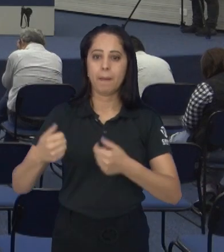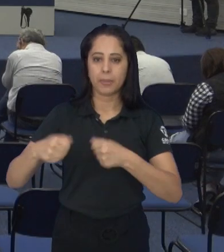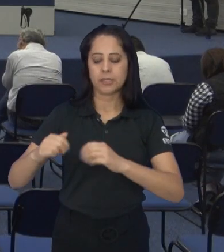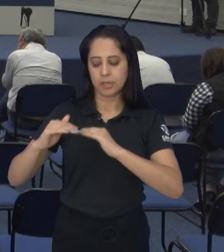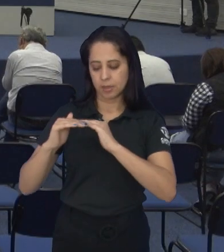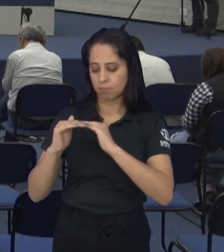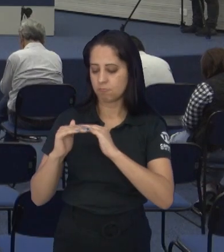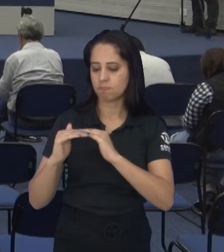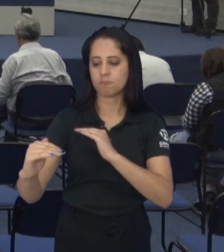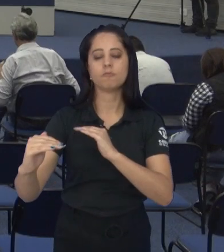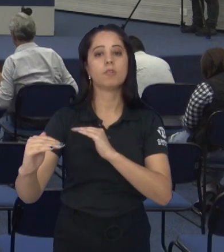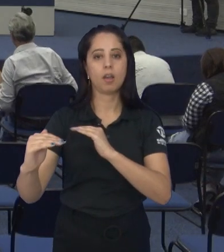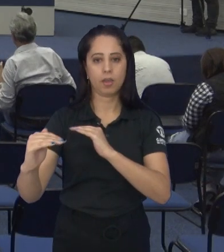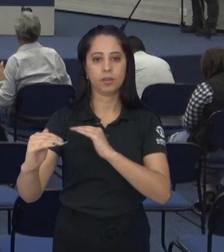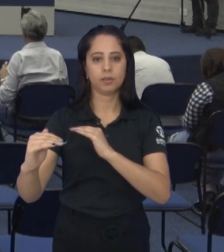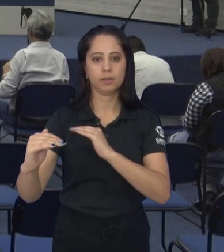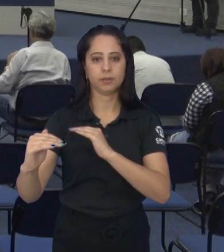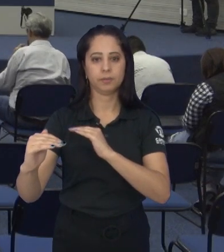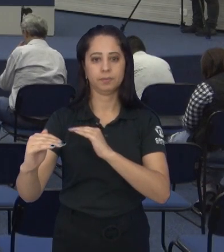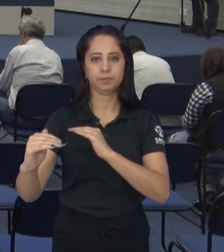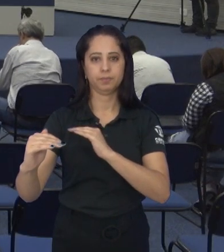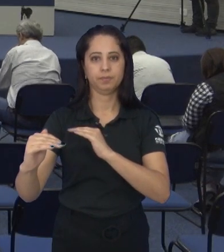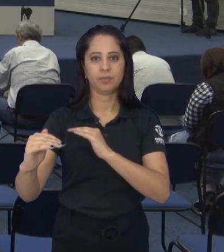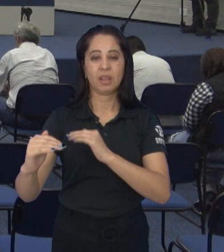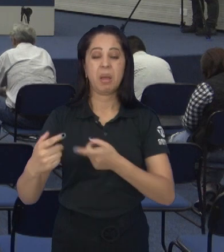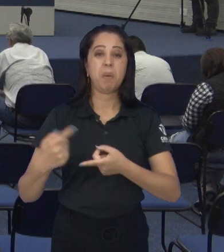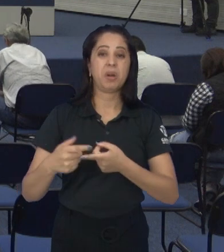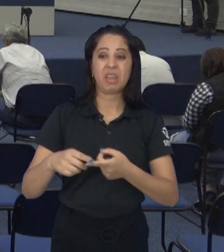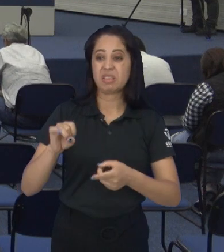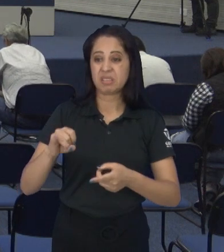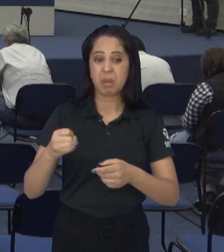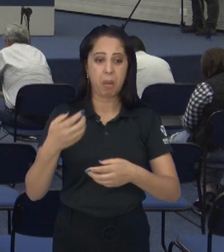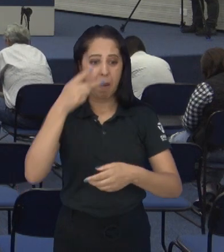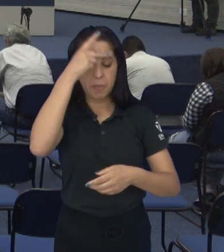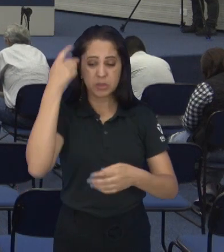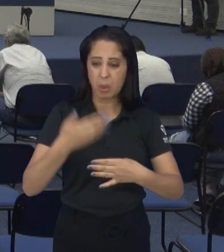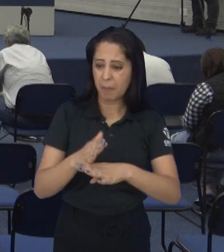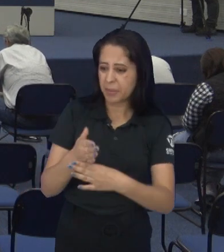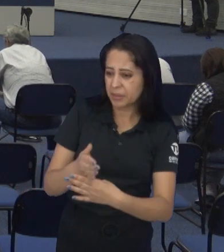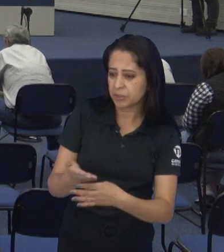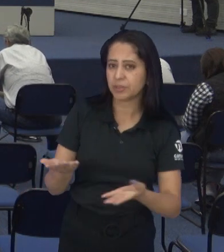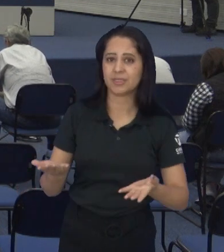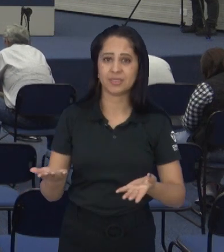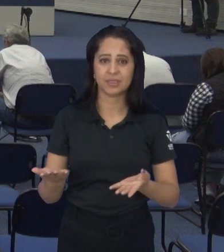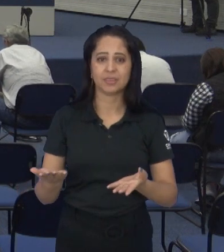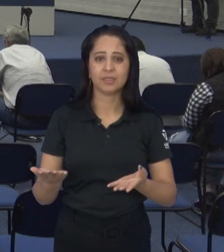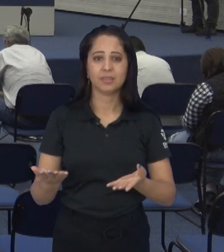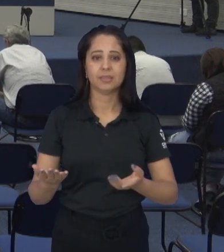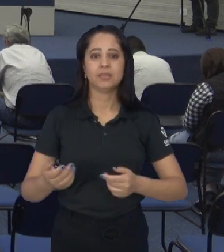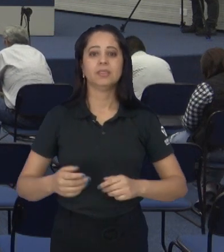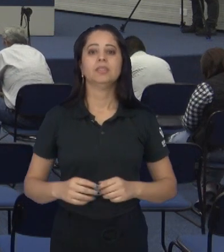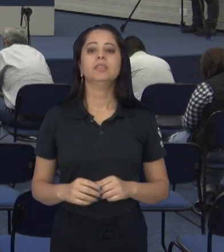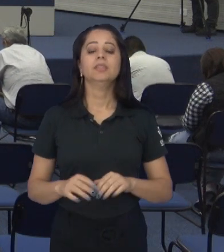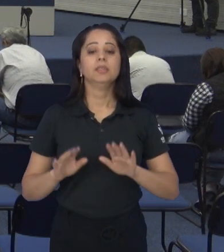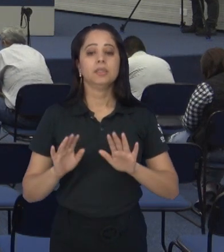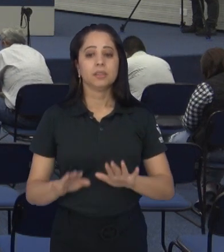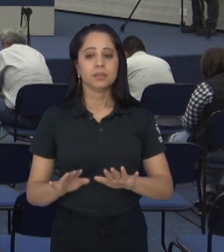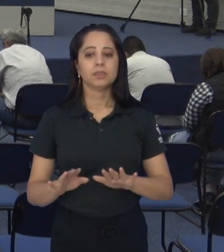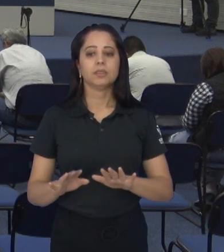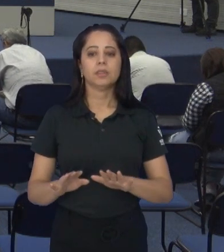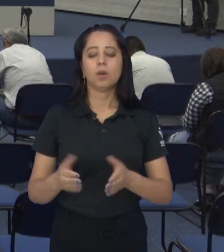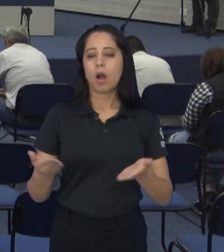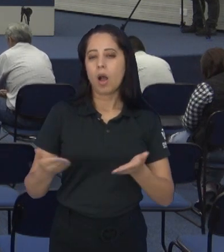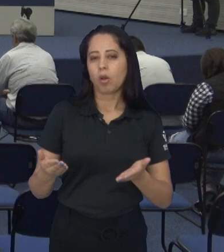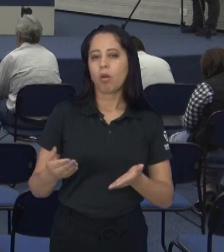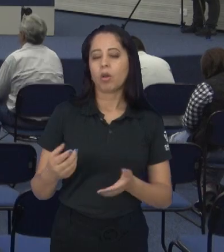desnível senão não dá ideia de você a ideia é que você não saiba onde começa a calçada ou termina o recuo do cara porque é uma fruição Então é isso que nós estamos